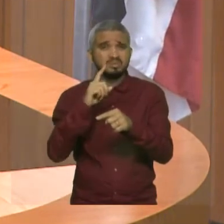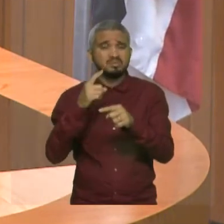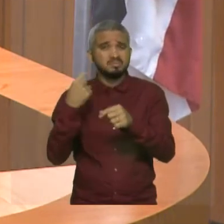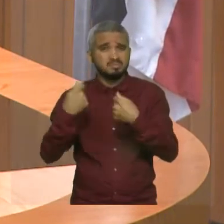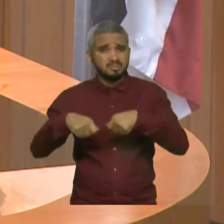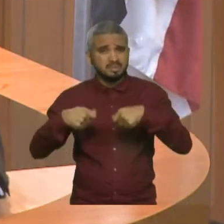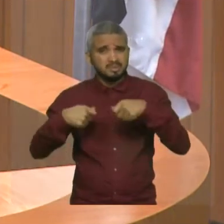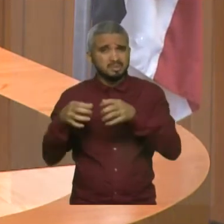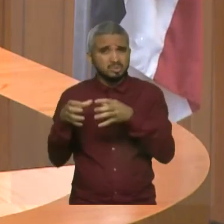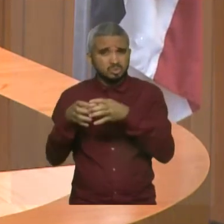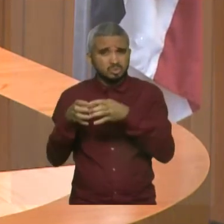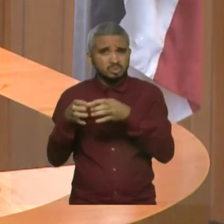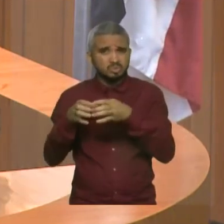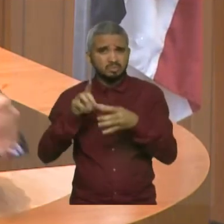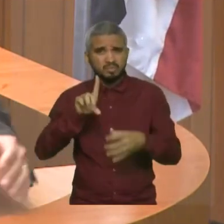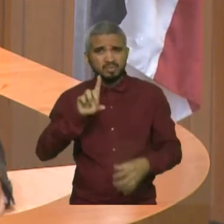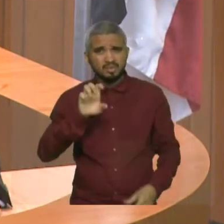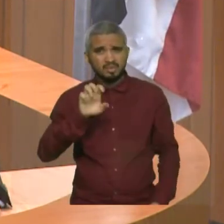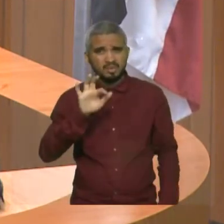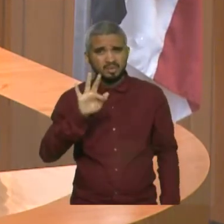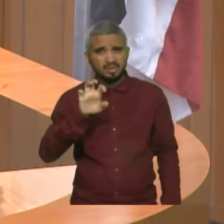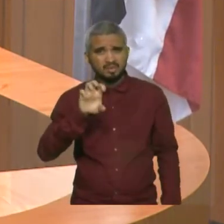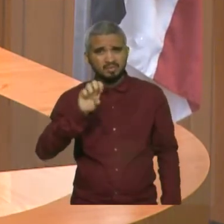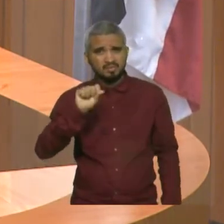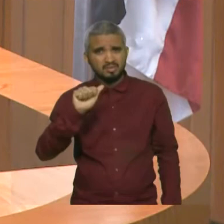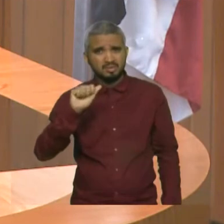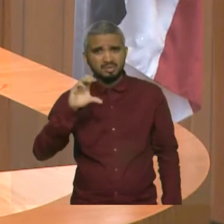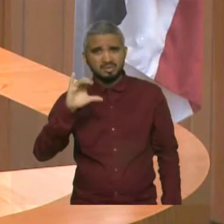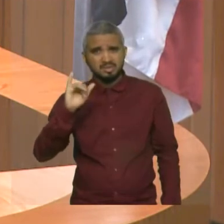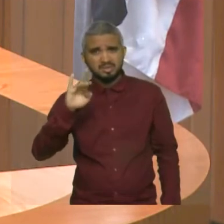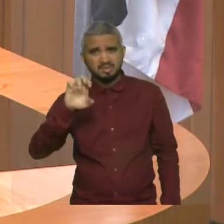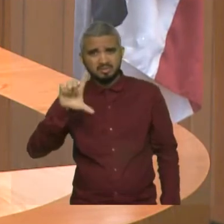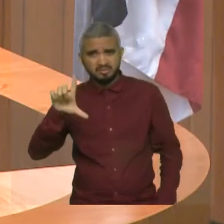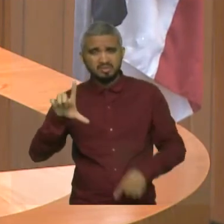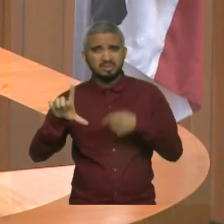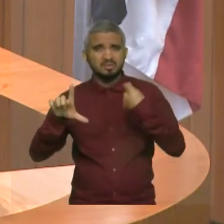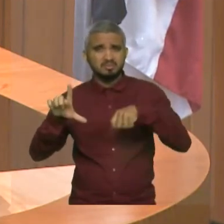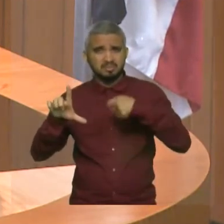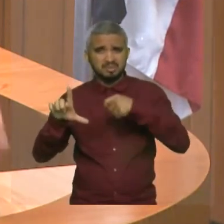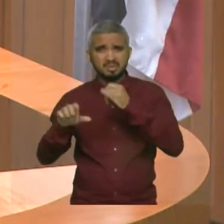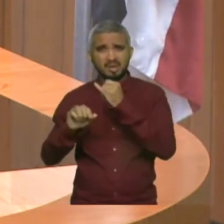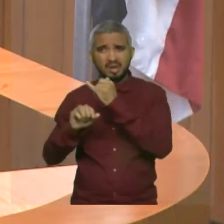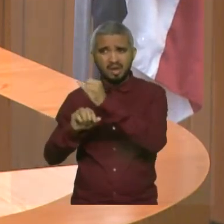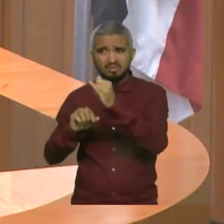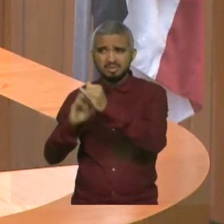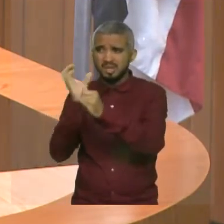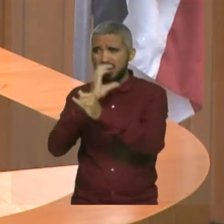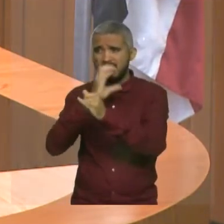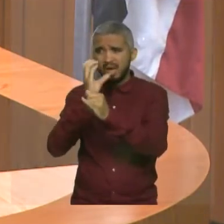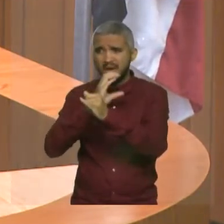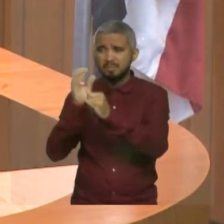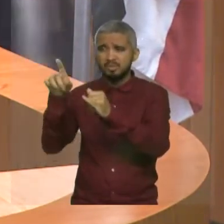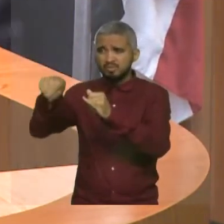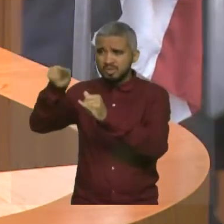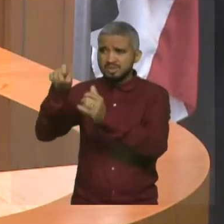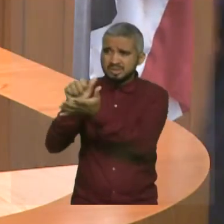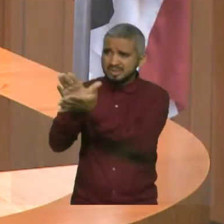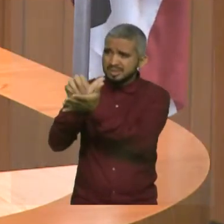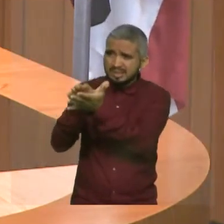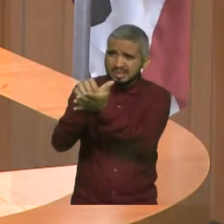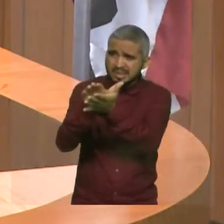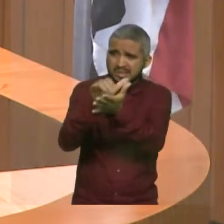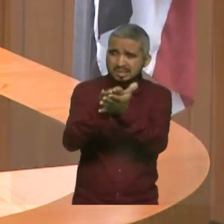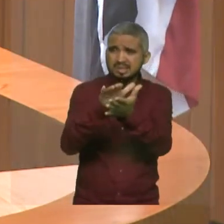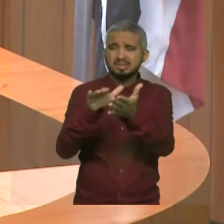possa antecipadamente tirar essas pessoas para que uma catástrofe não aconteça naqueles